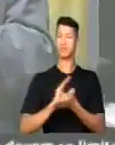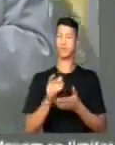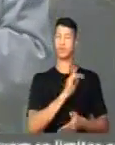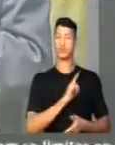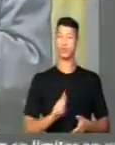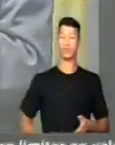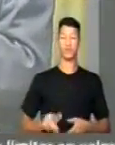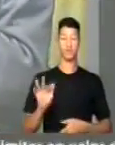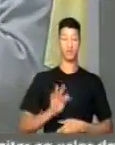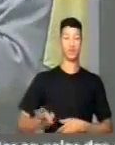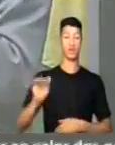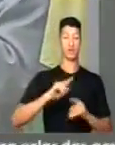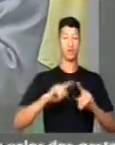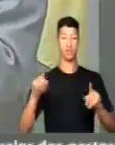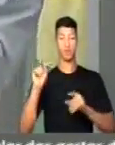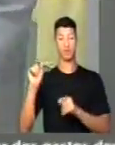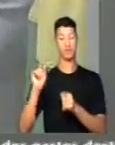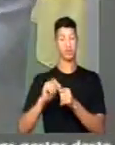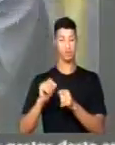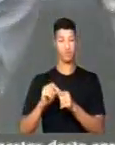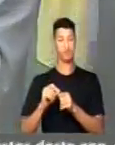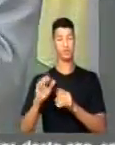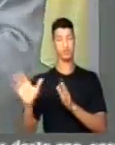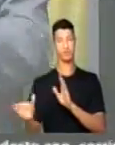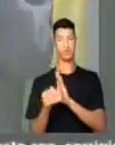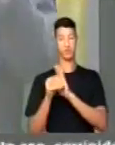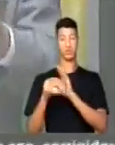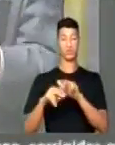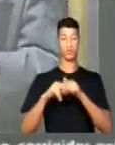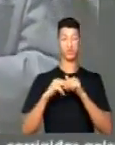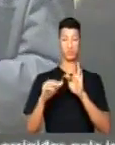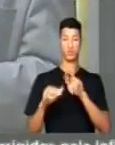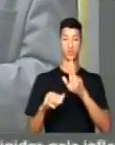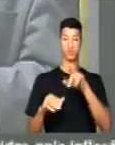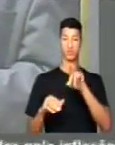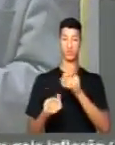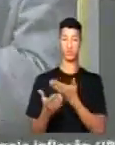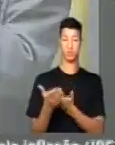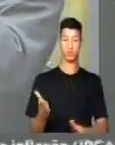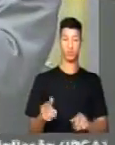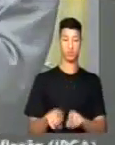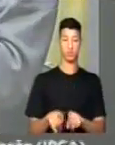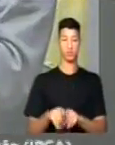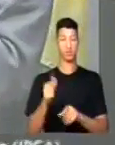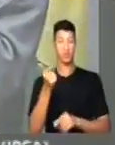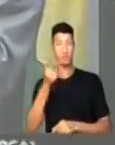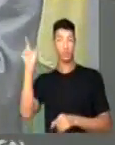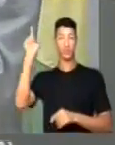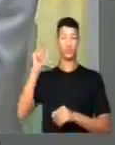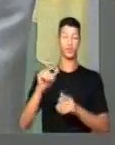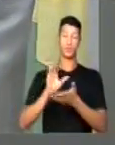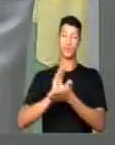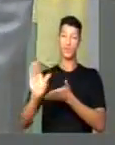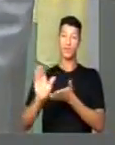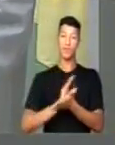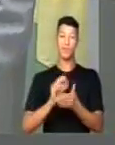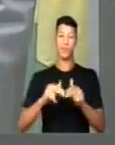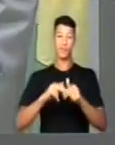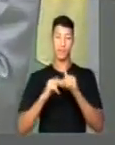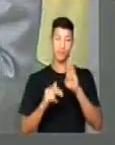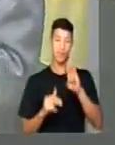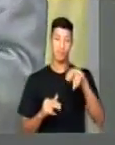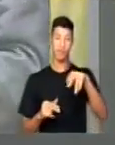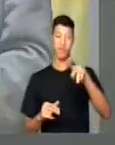governo federal, mas que ele faça uma parte a fundo perdido e a outra parte financiado